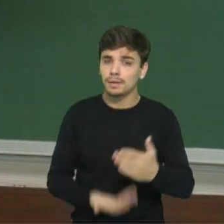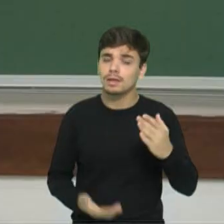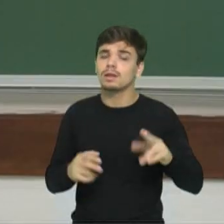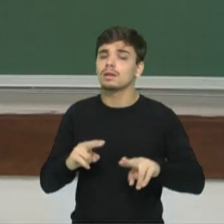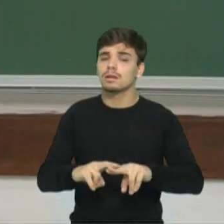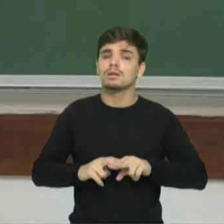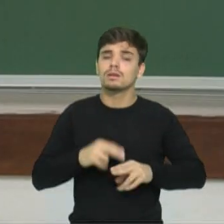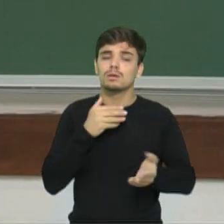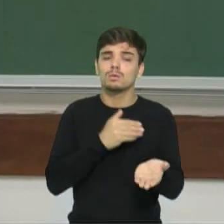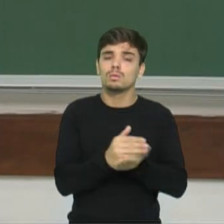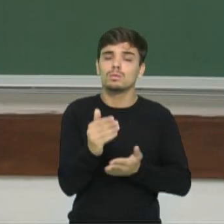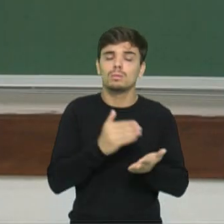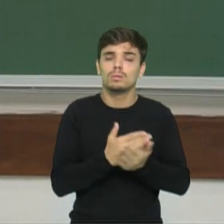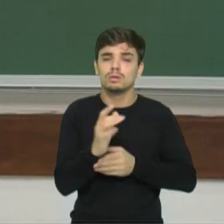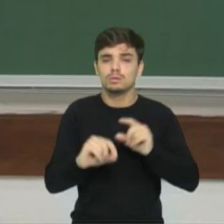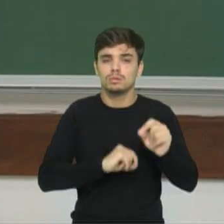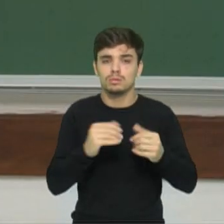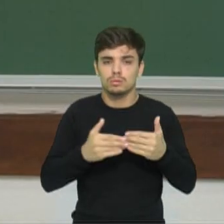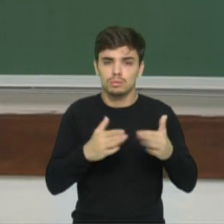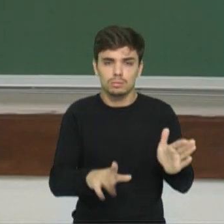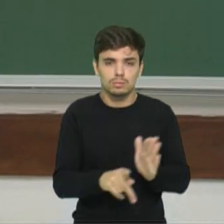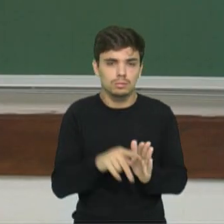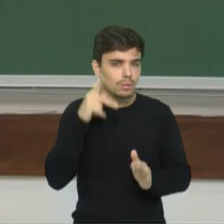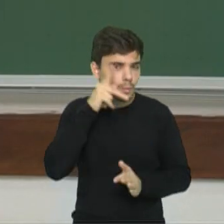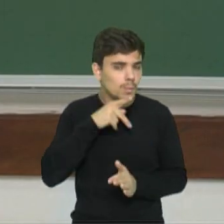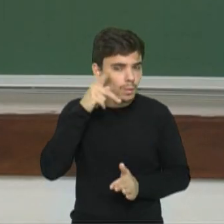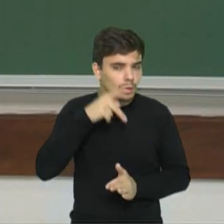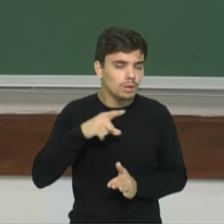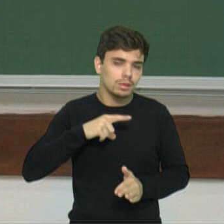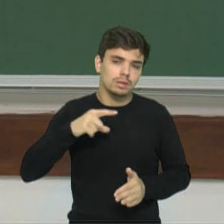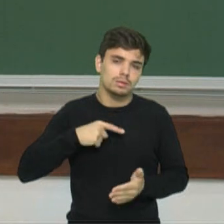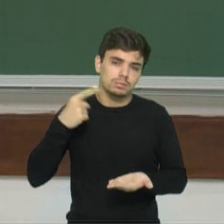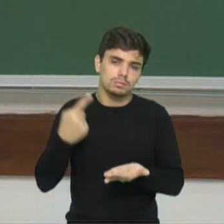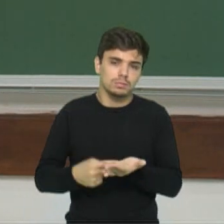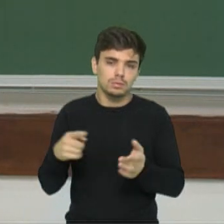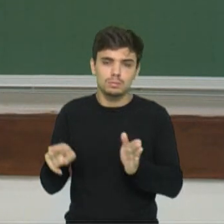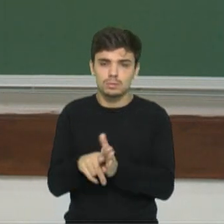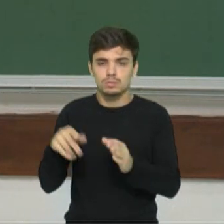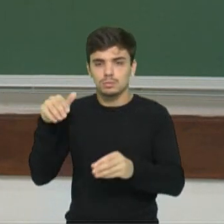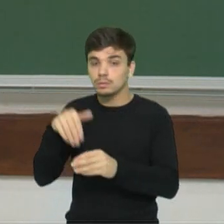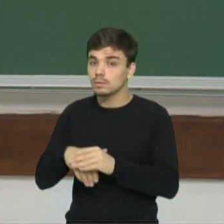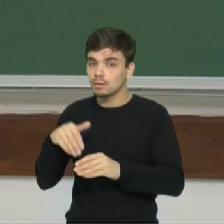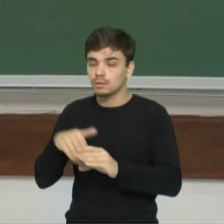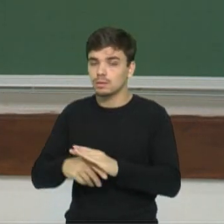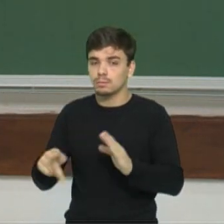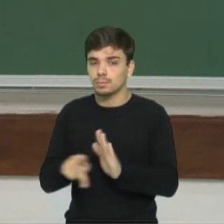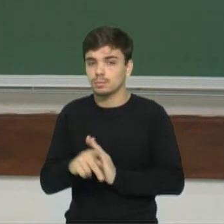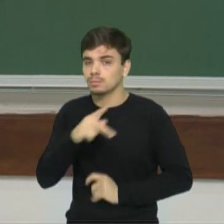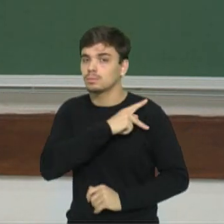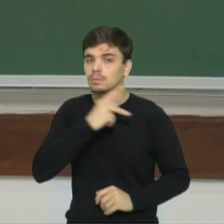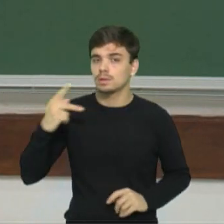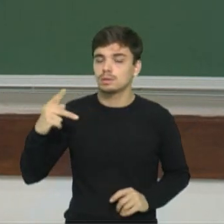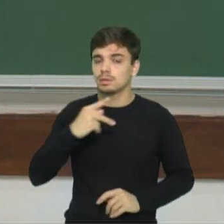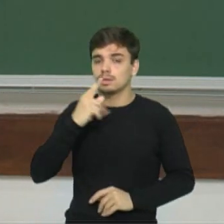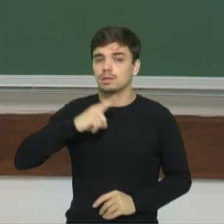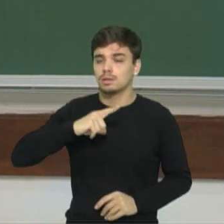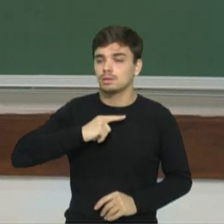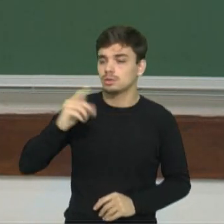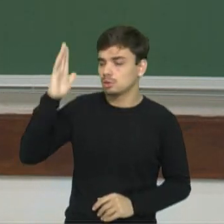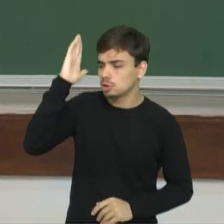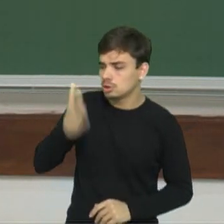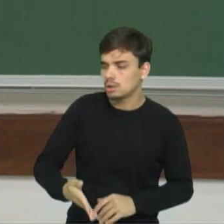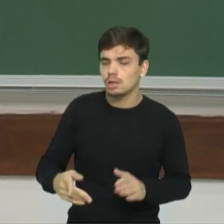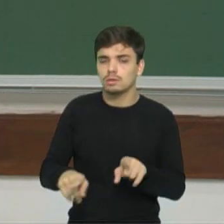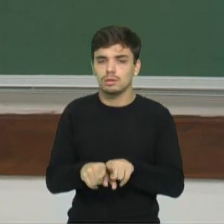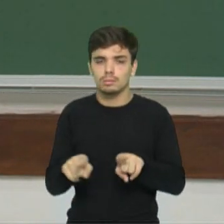dando início, portanto, a uma abertura política que vai culminar com as eleições presidenciais de forma direta no